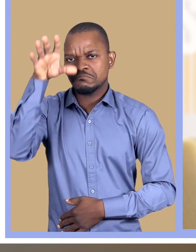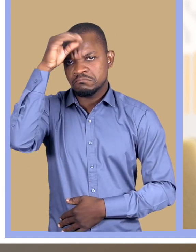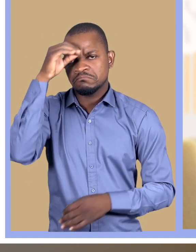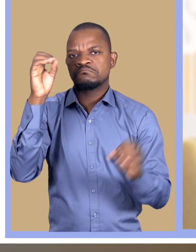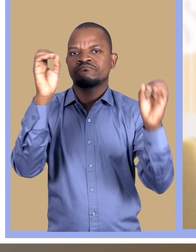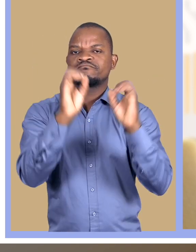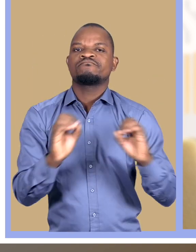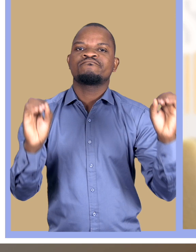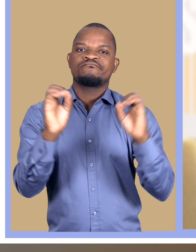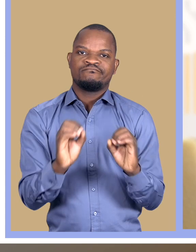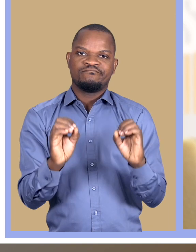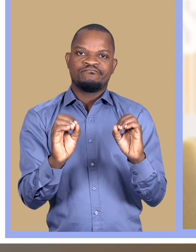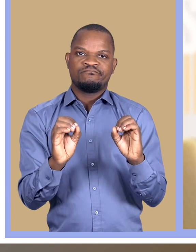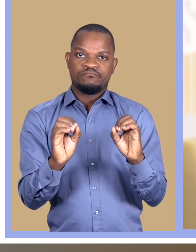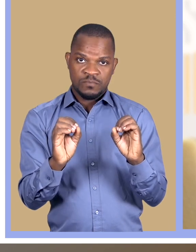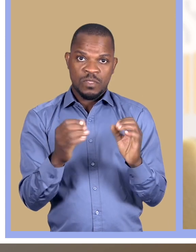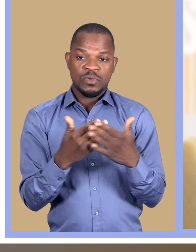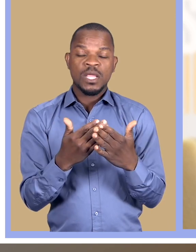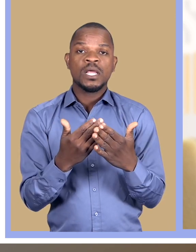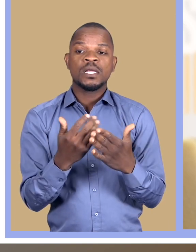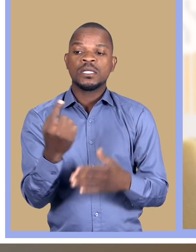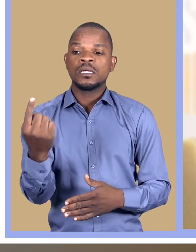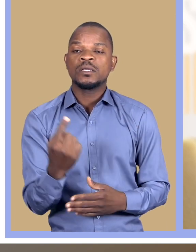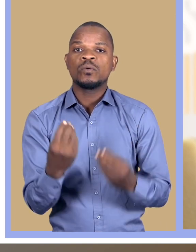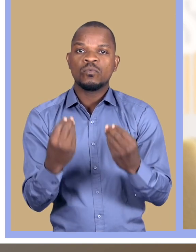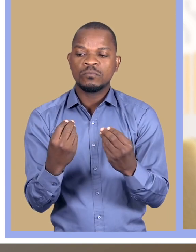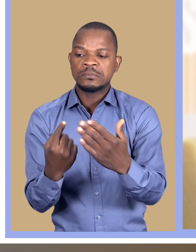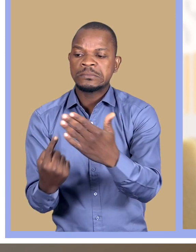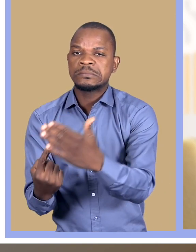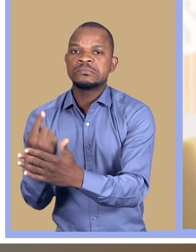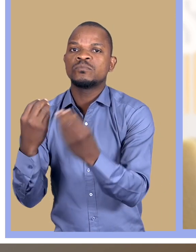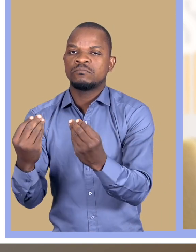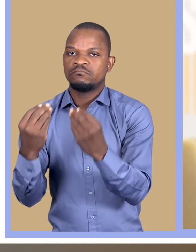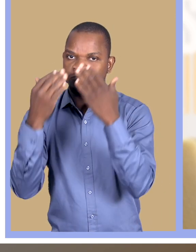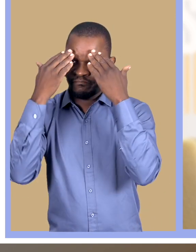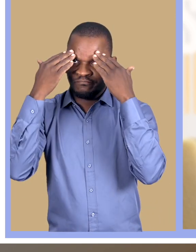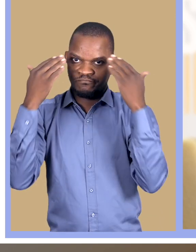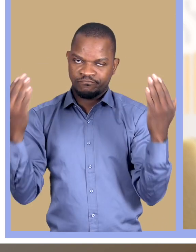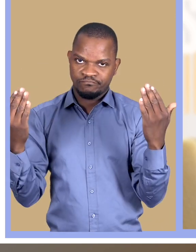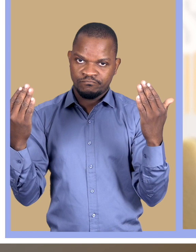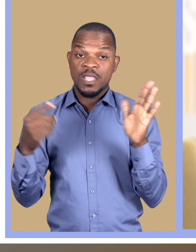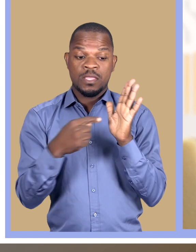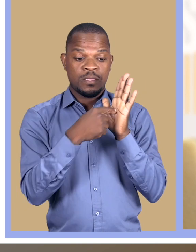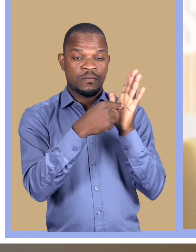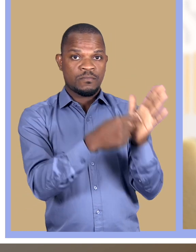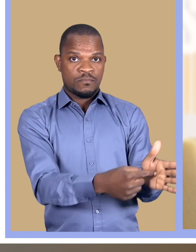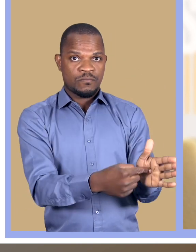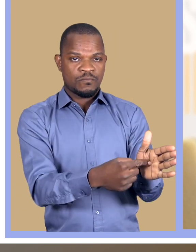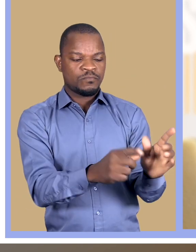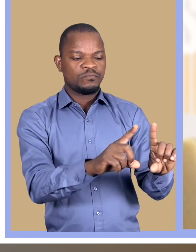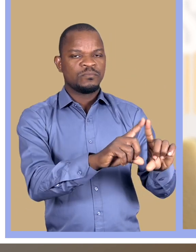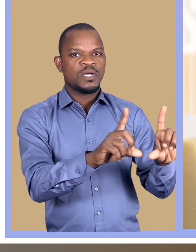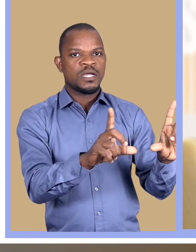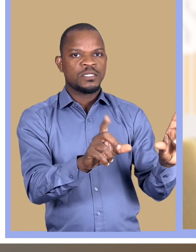mudanças climáticas porque não sabem de onde vem, qual a origem. Nós temos, por exemplo, a questão da